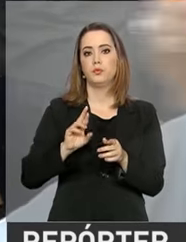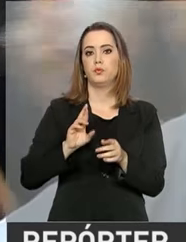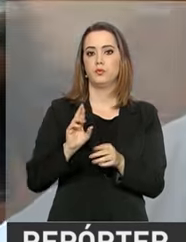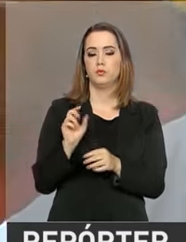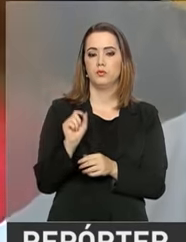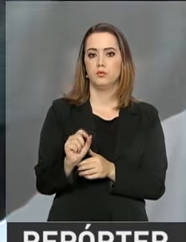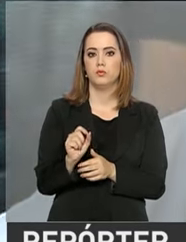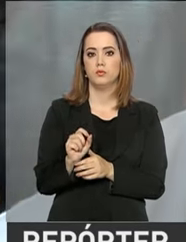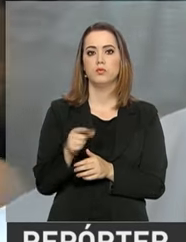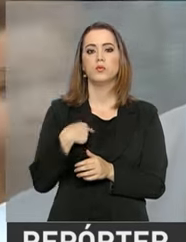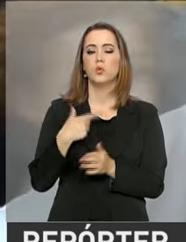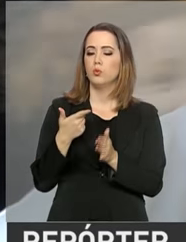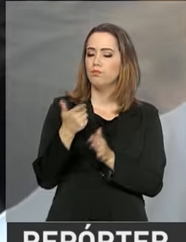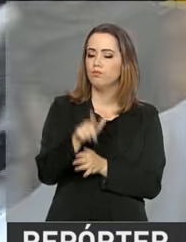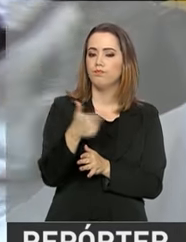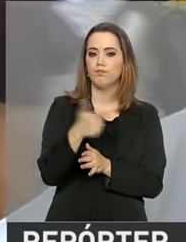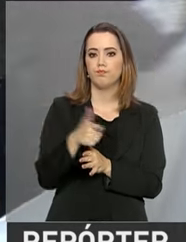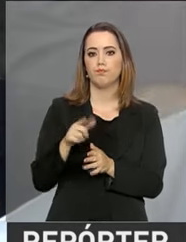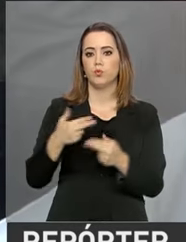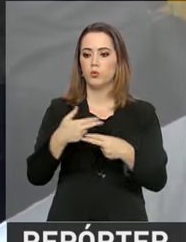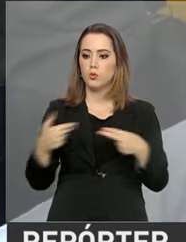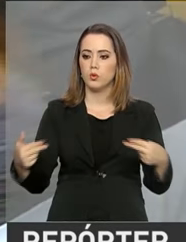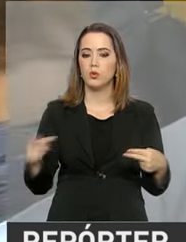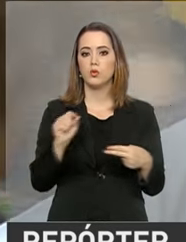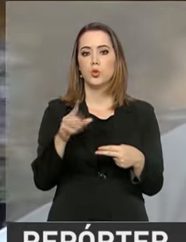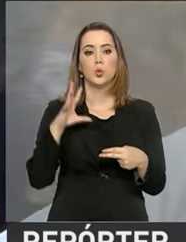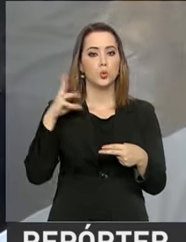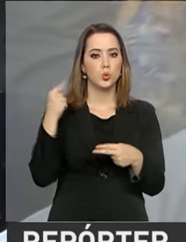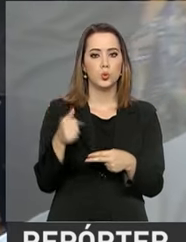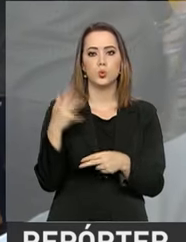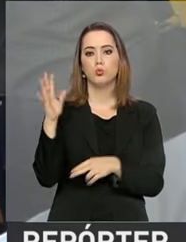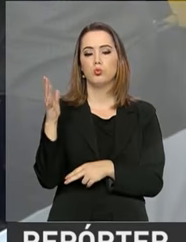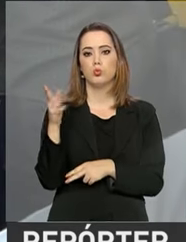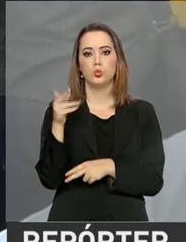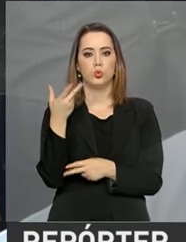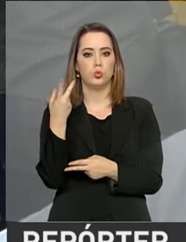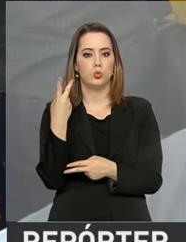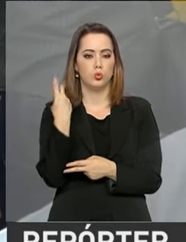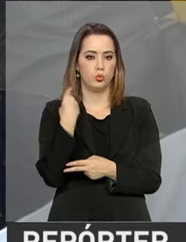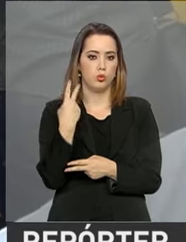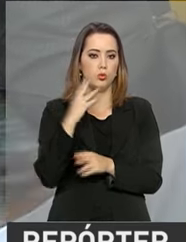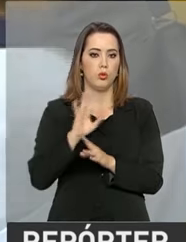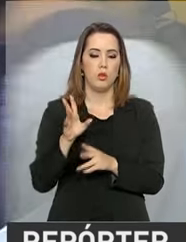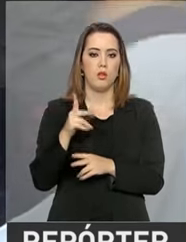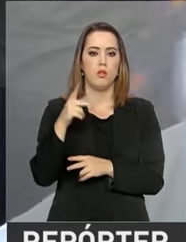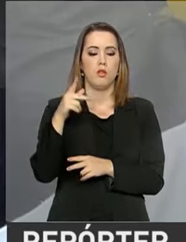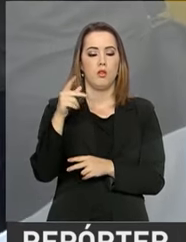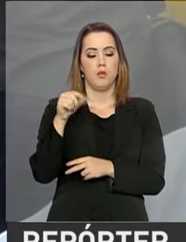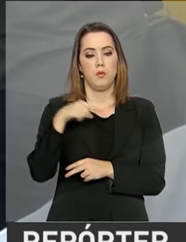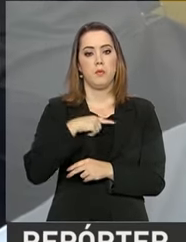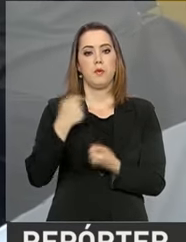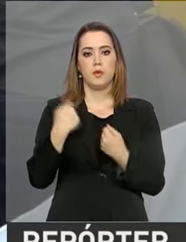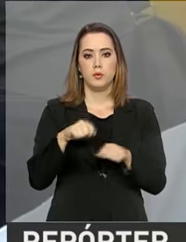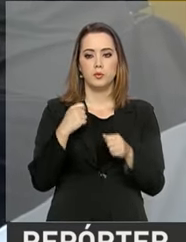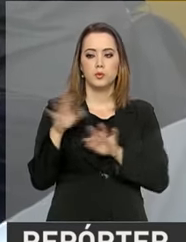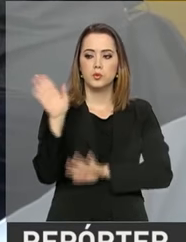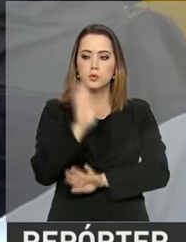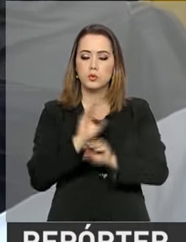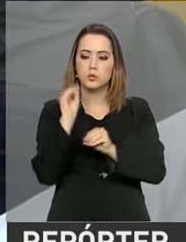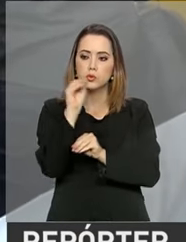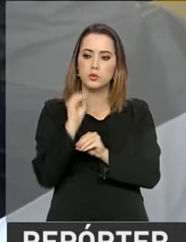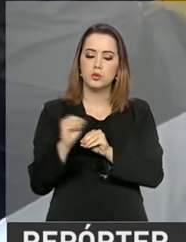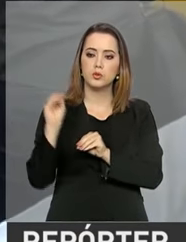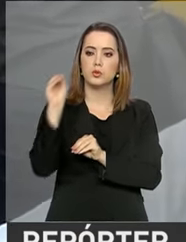e outras coisas todos natural né e aprende Desde pequeno que para ter palha tem que conservar o meio ambiente